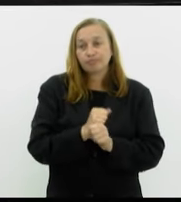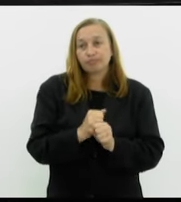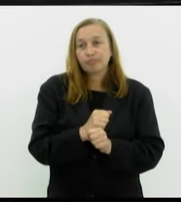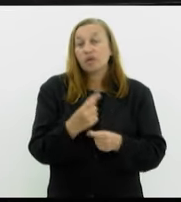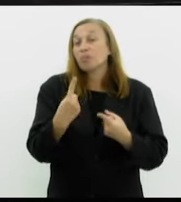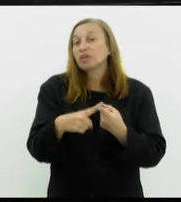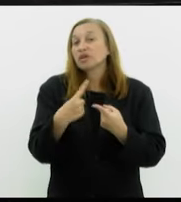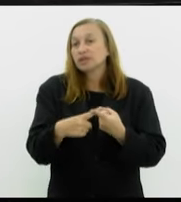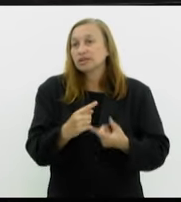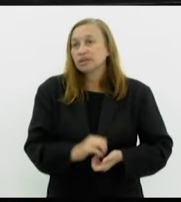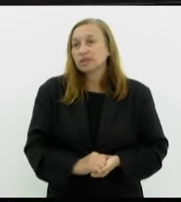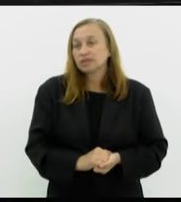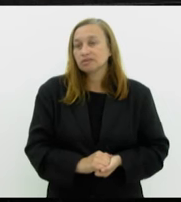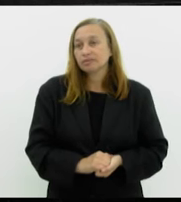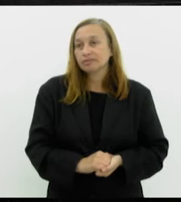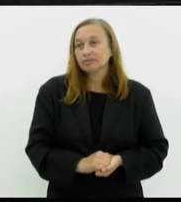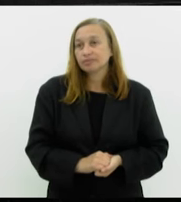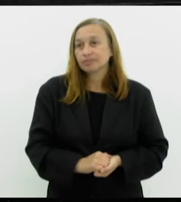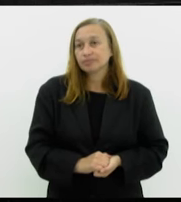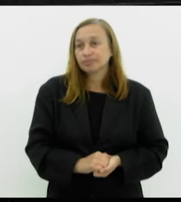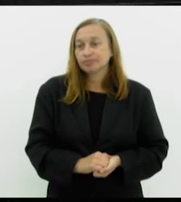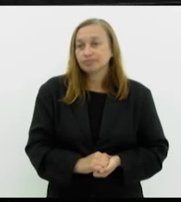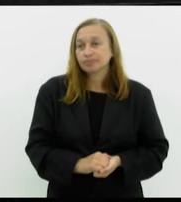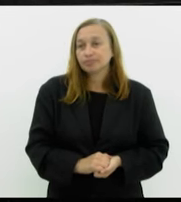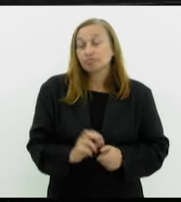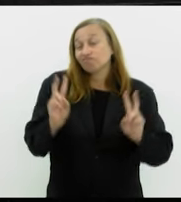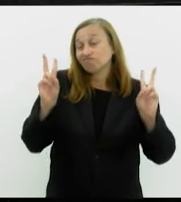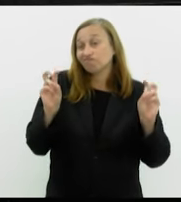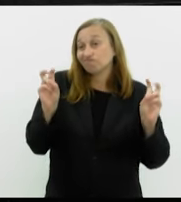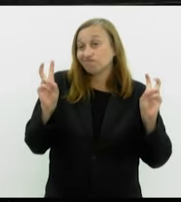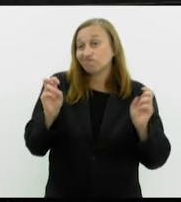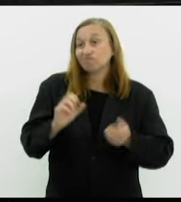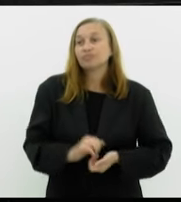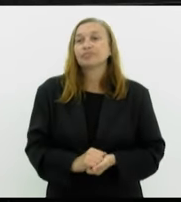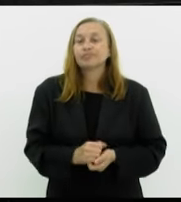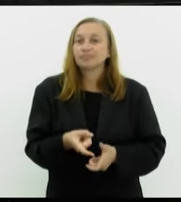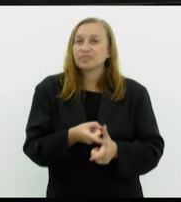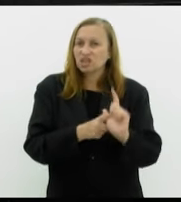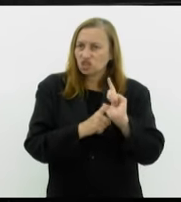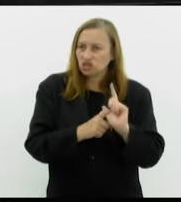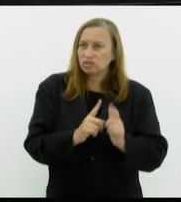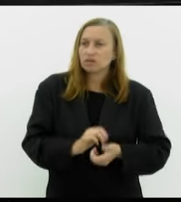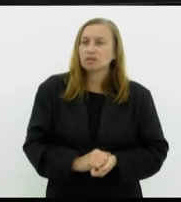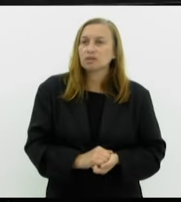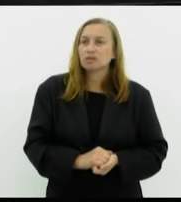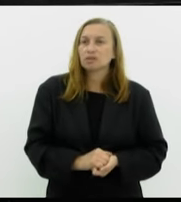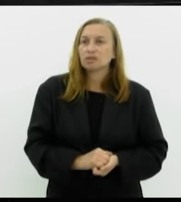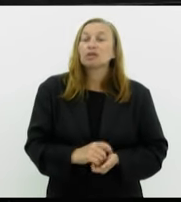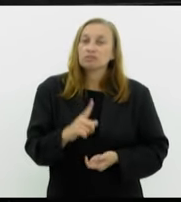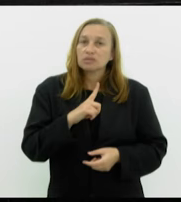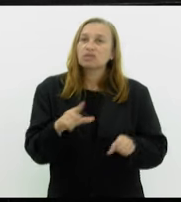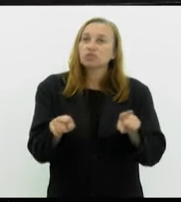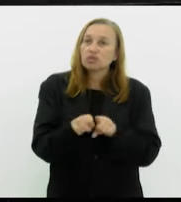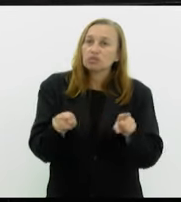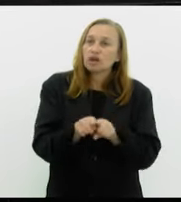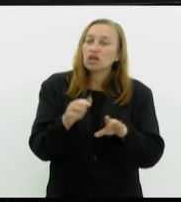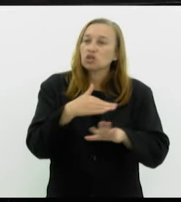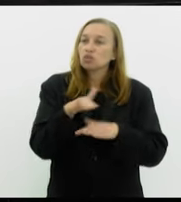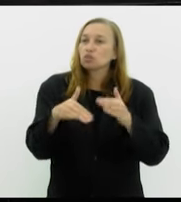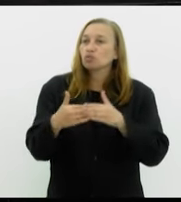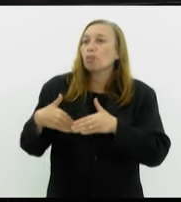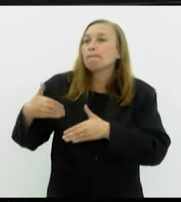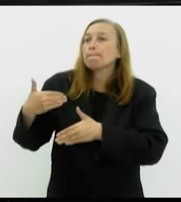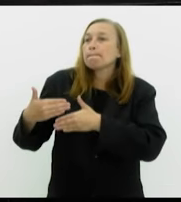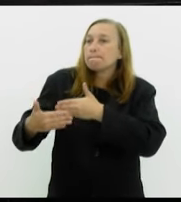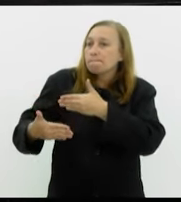Porque, além da questão da dívida, temos também todo um